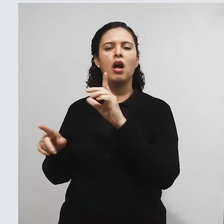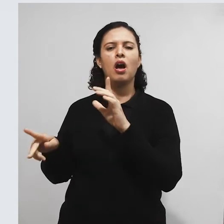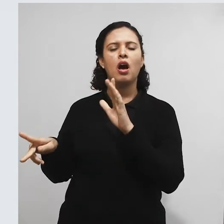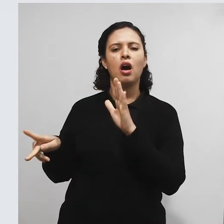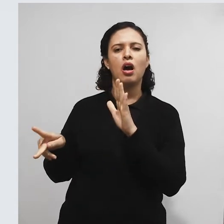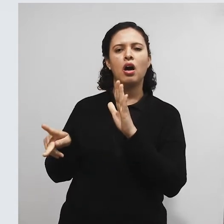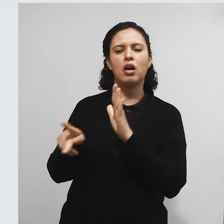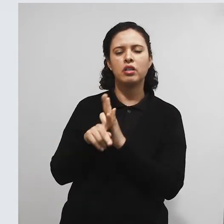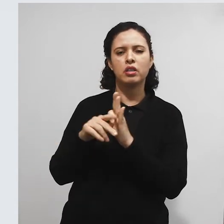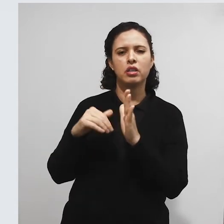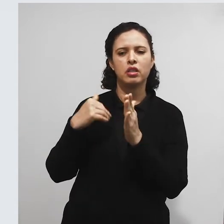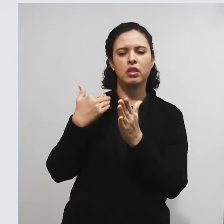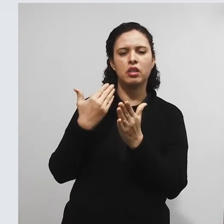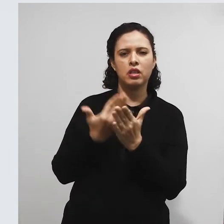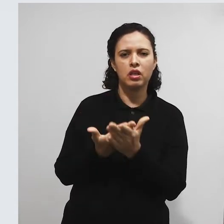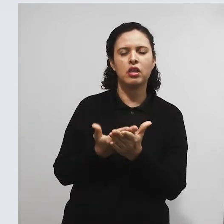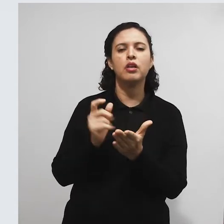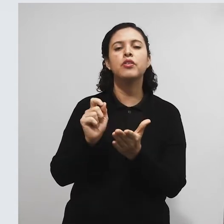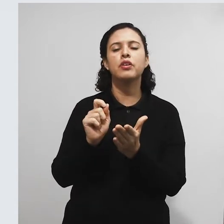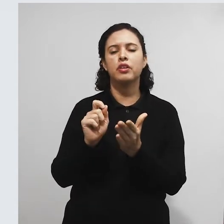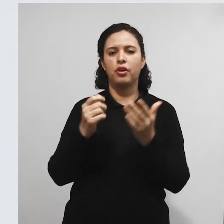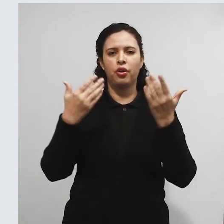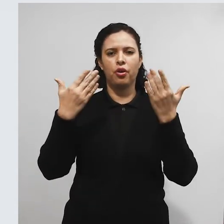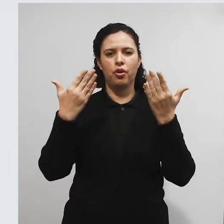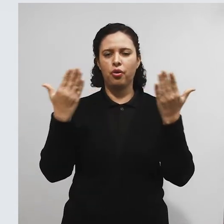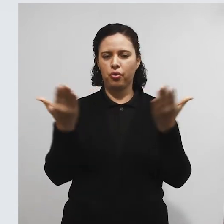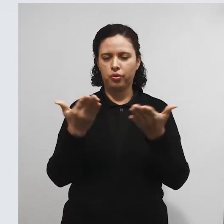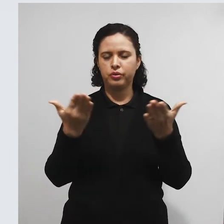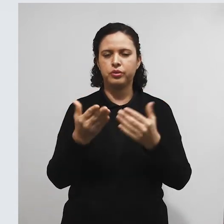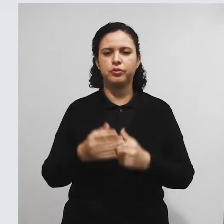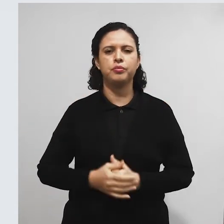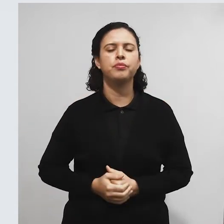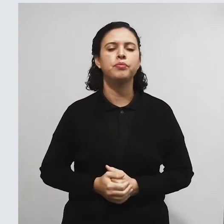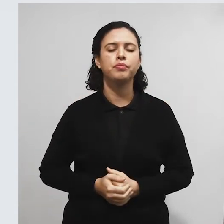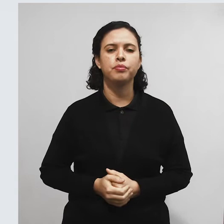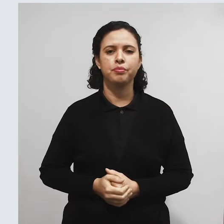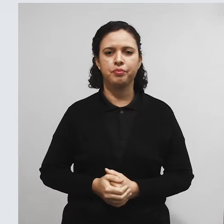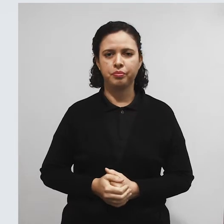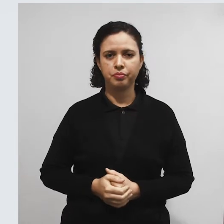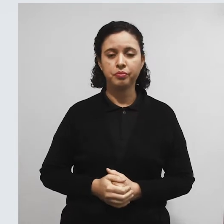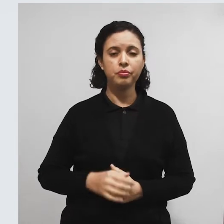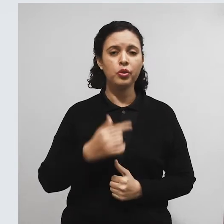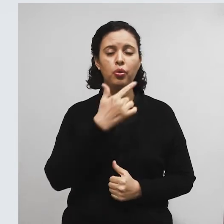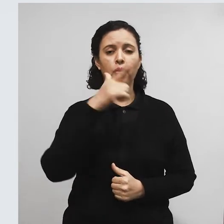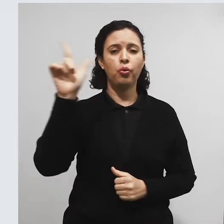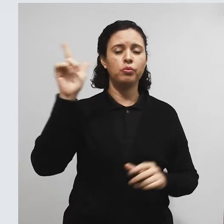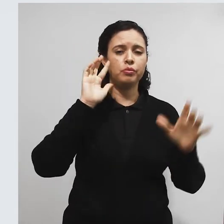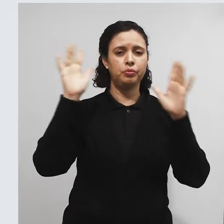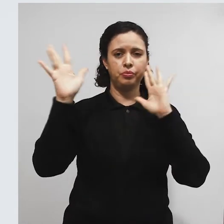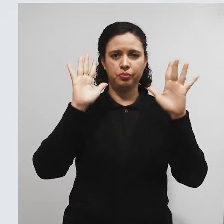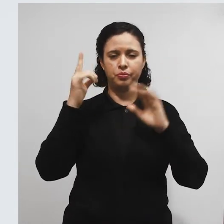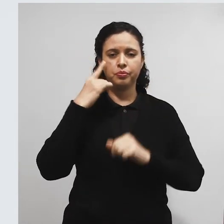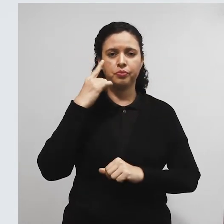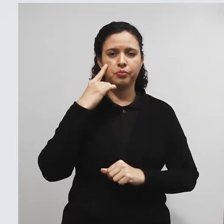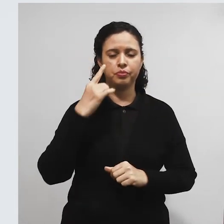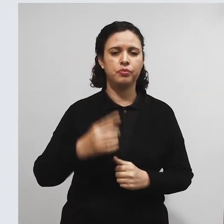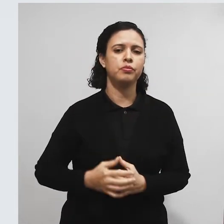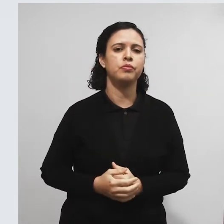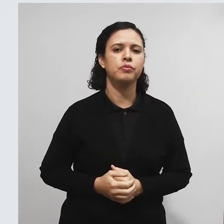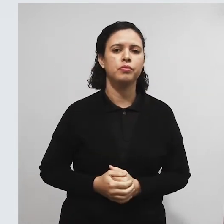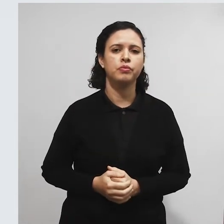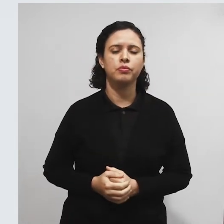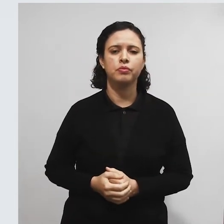europeus classificaram como civilização. Vamos avançar aqui para o próximo ponto para mais reflexões.